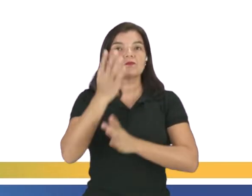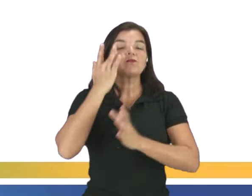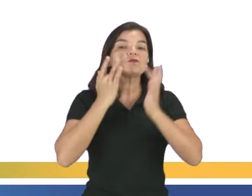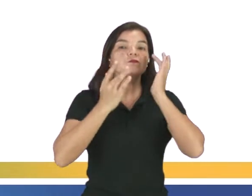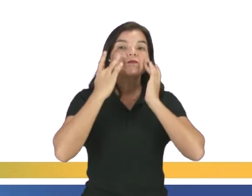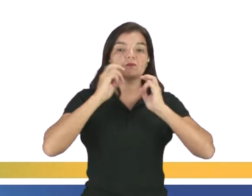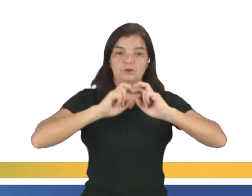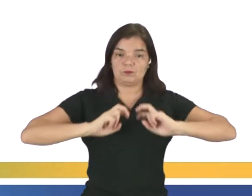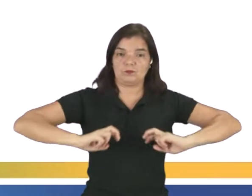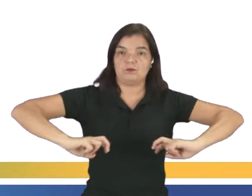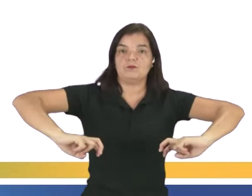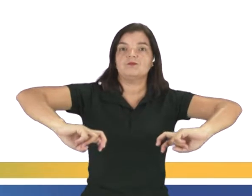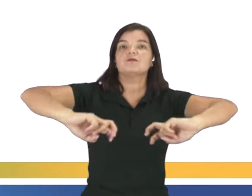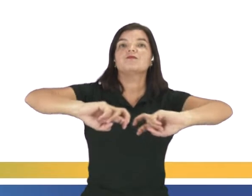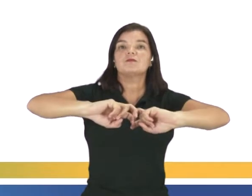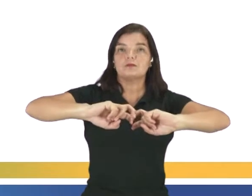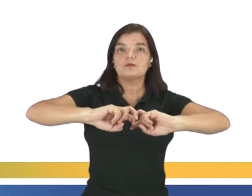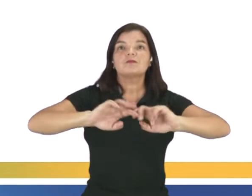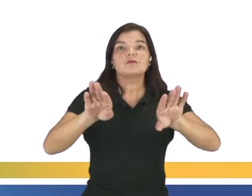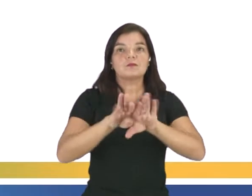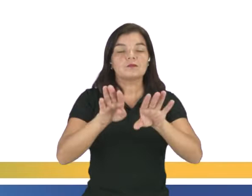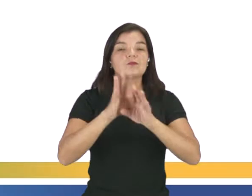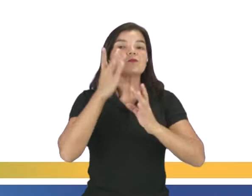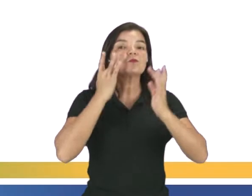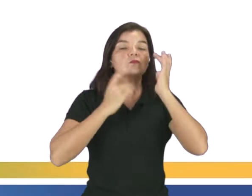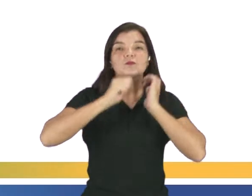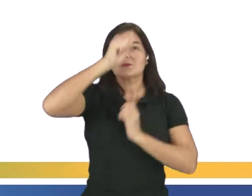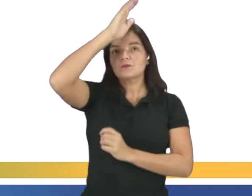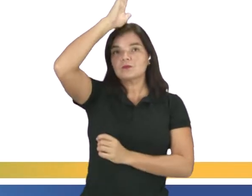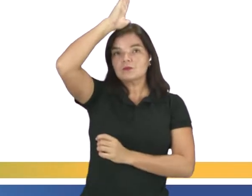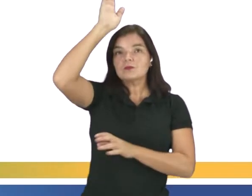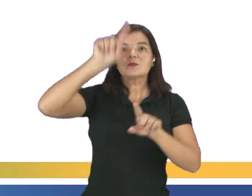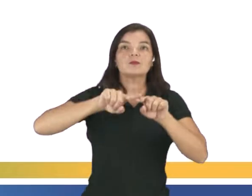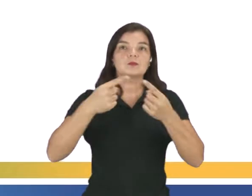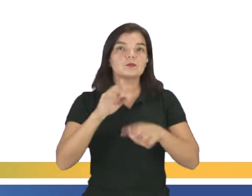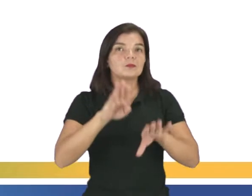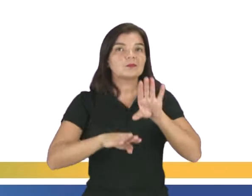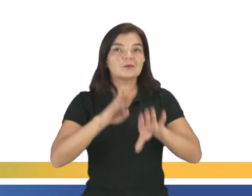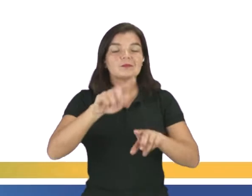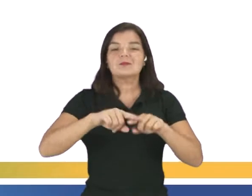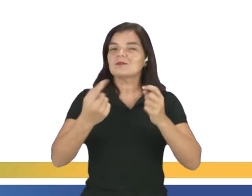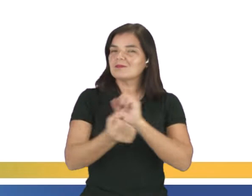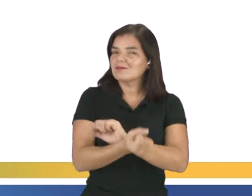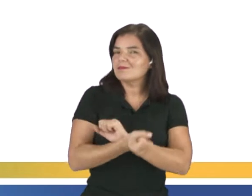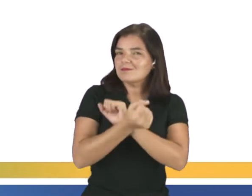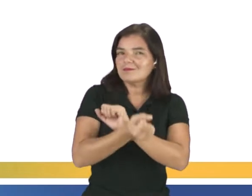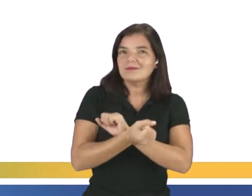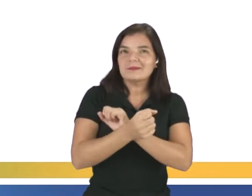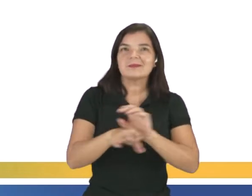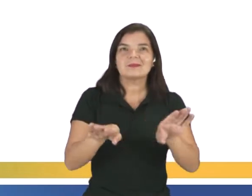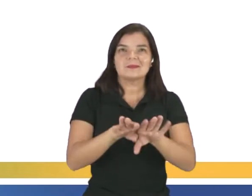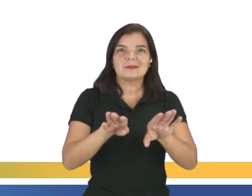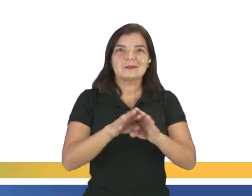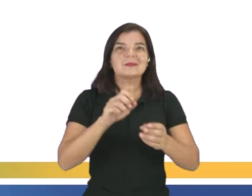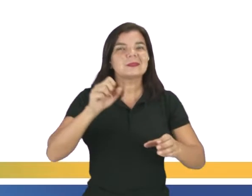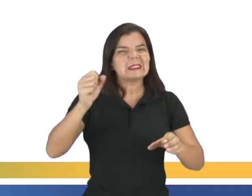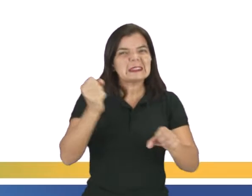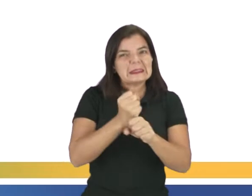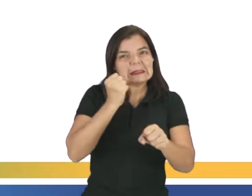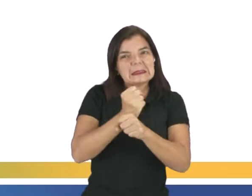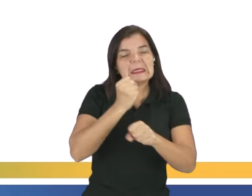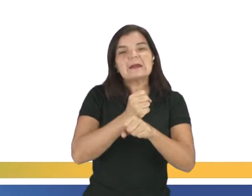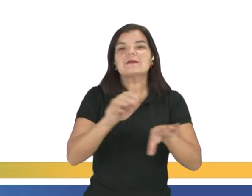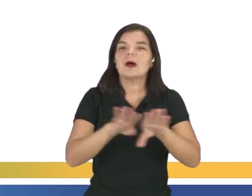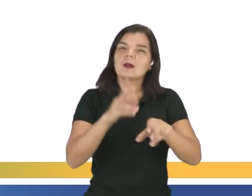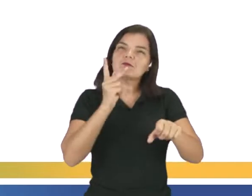nos teatros em semicírculos e anfiteatros romanos, os quais, apesar de não serem mais escavados na rocha e